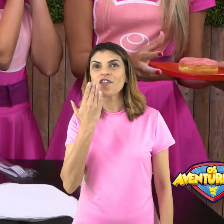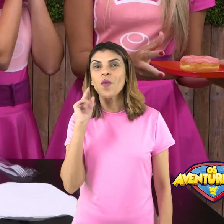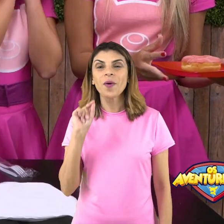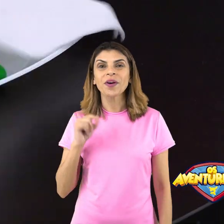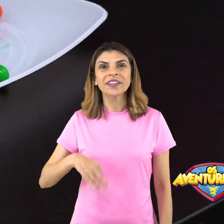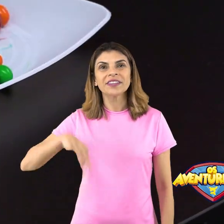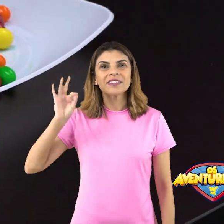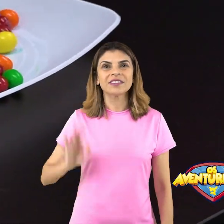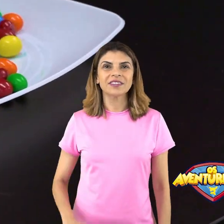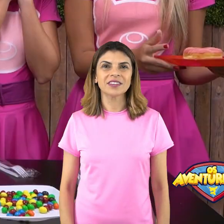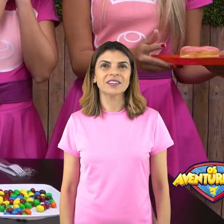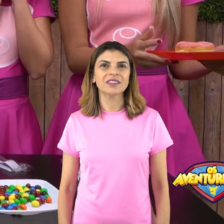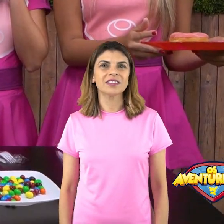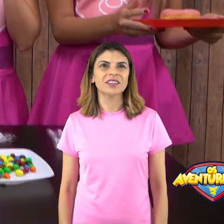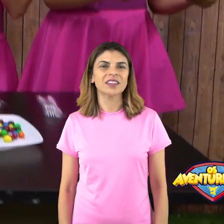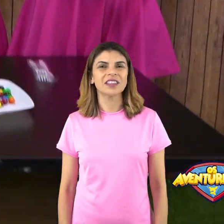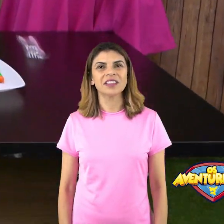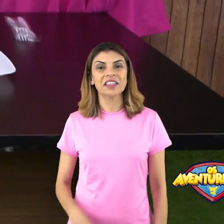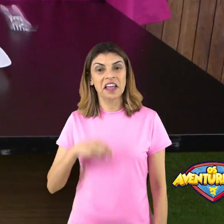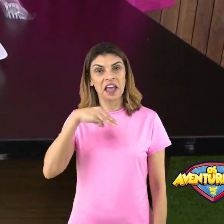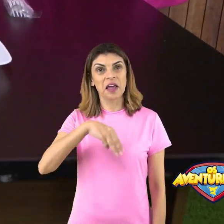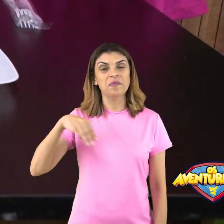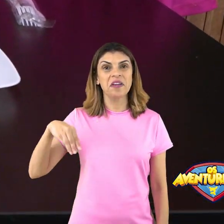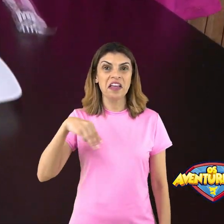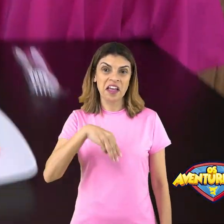Um, dois, três e... M&M!